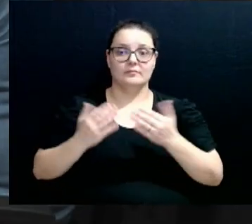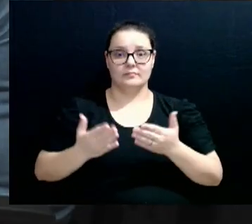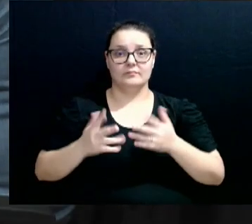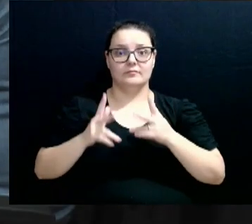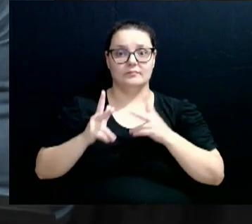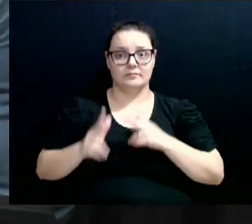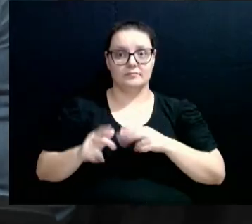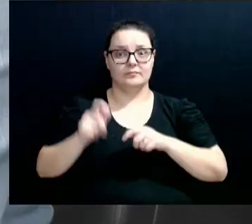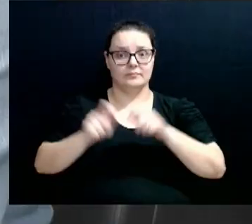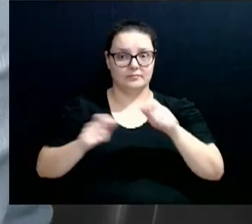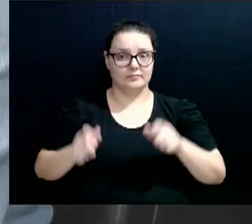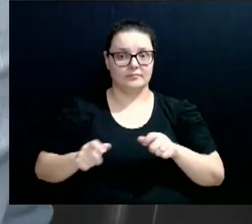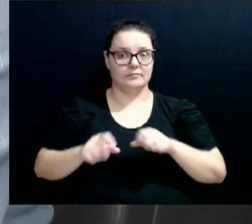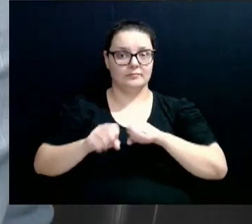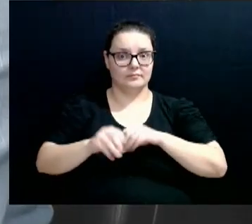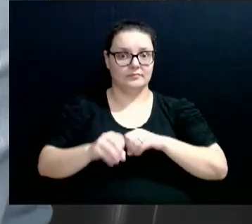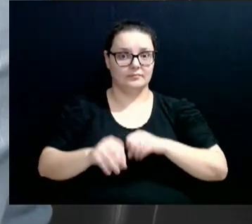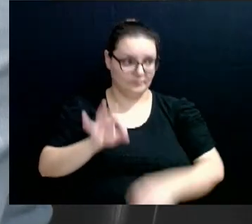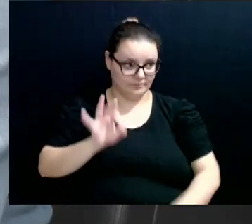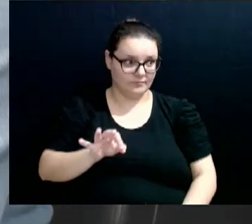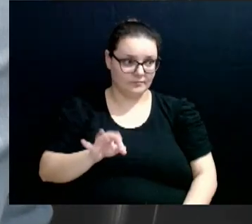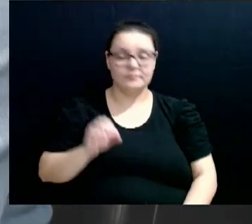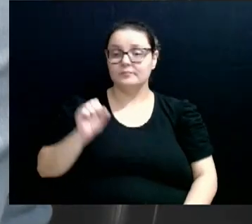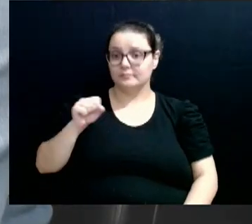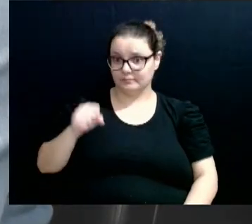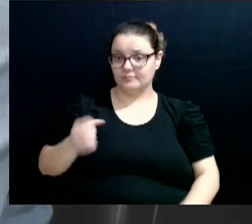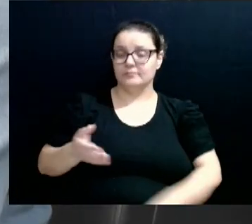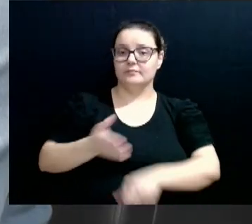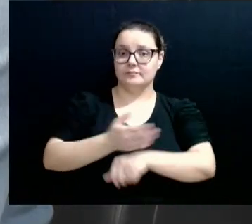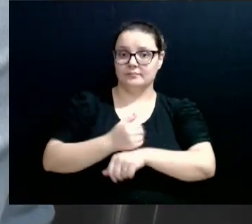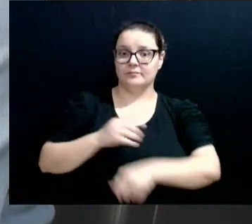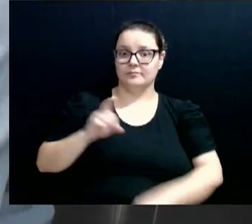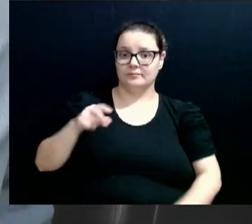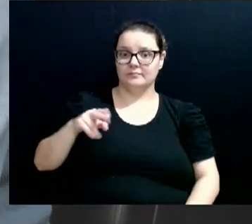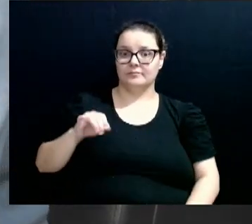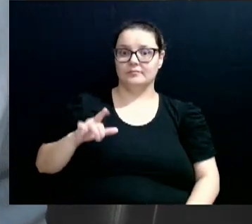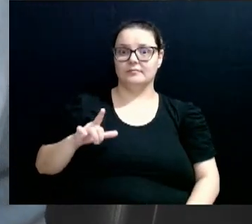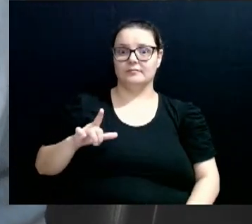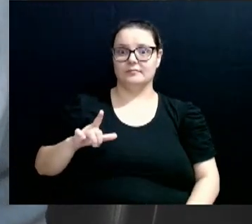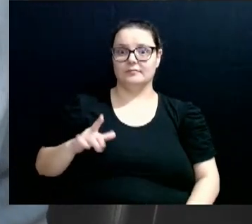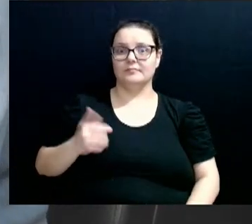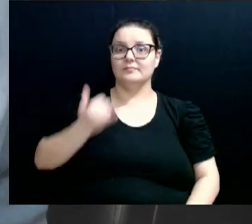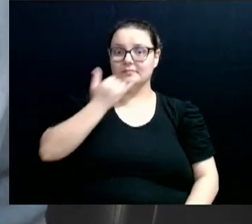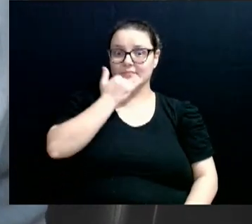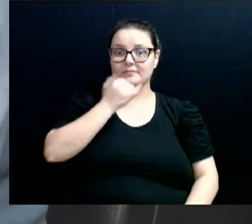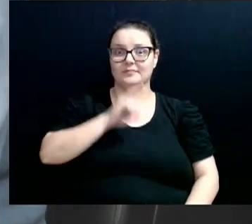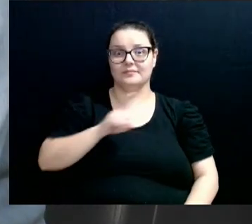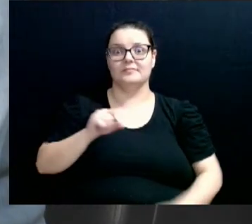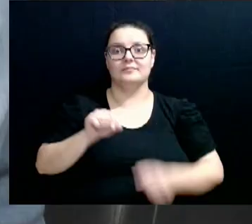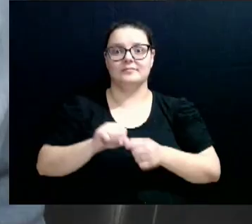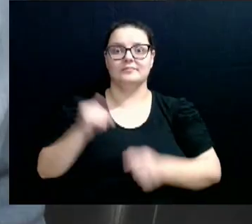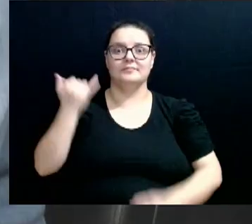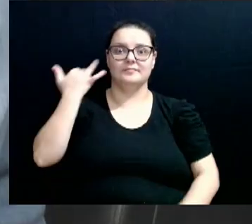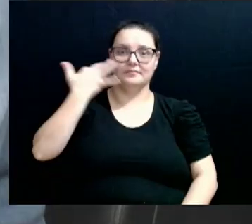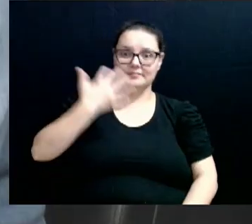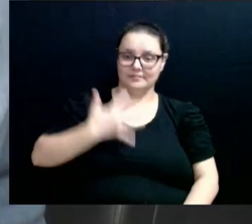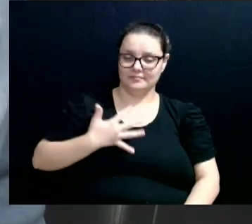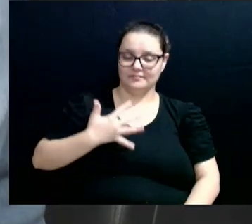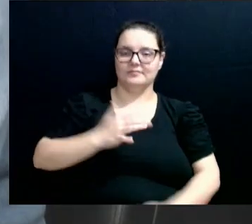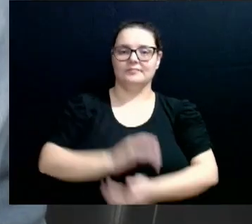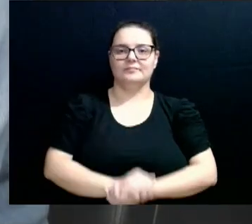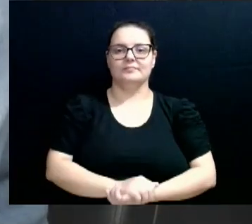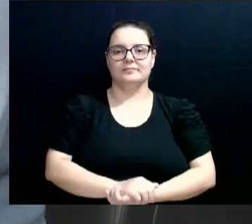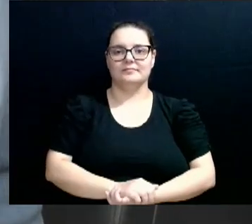mesmo? É isso. Antes, Daniel, queria pedir desculpa, né, que eu não fiz a minha audiodescrição. Sim, então eu sou